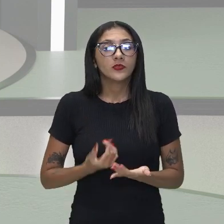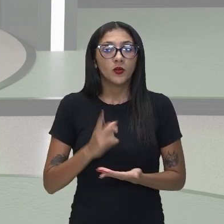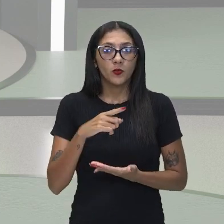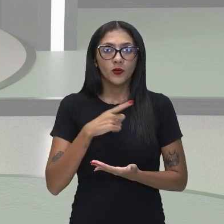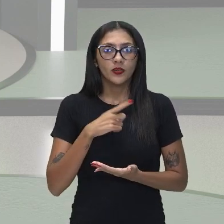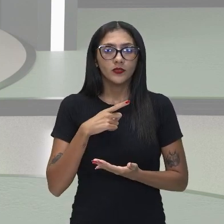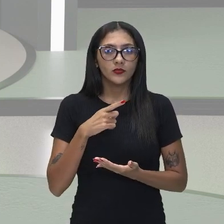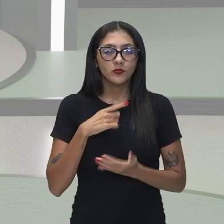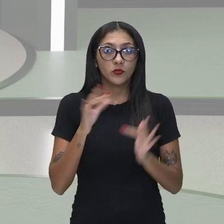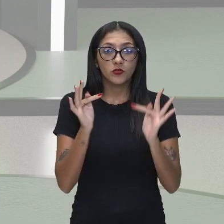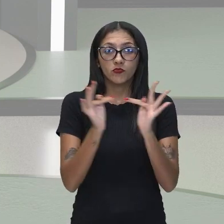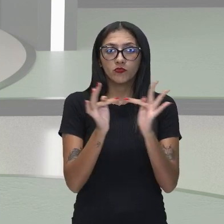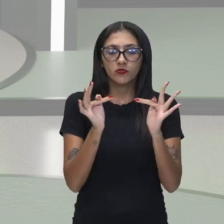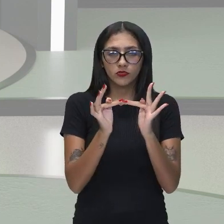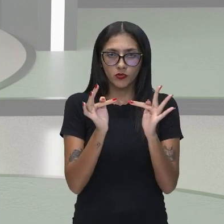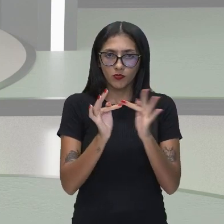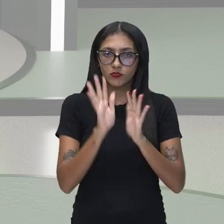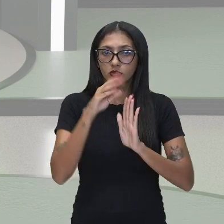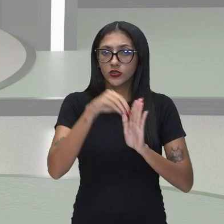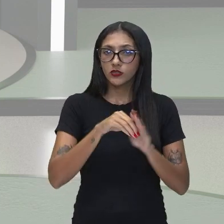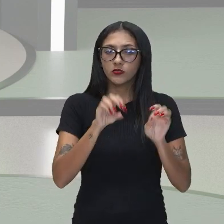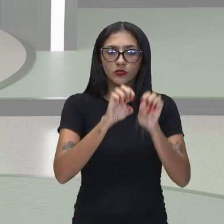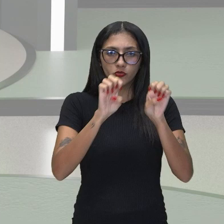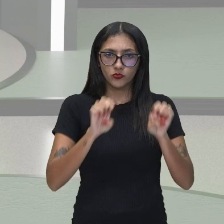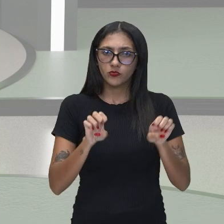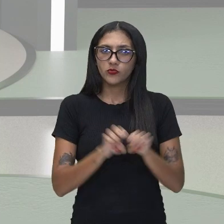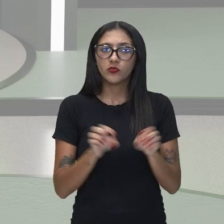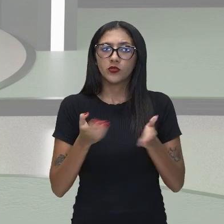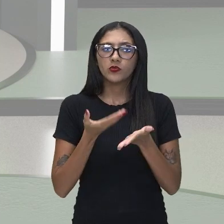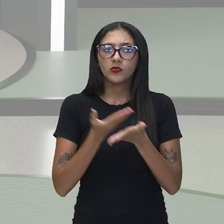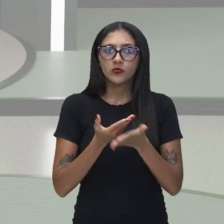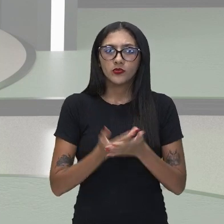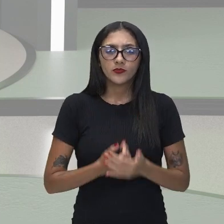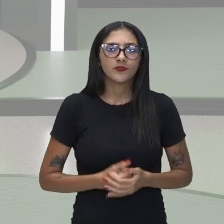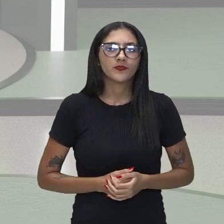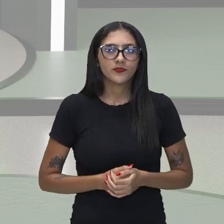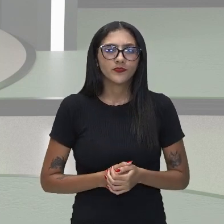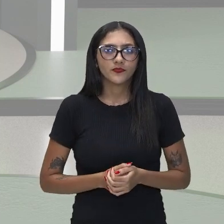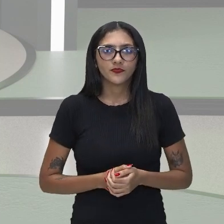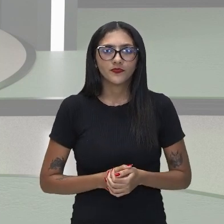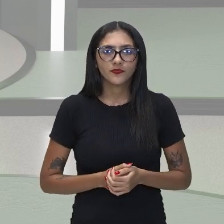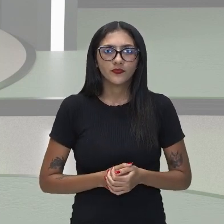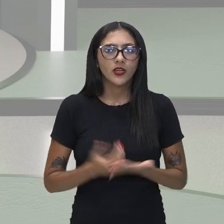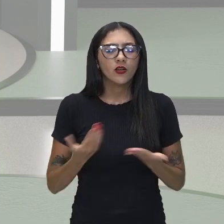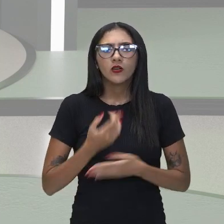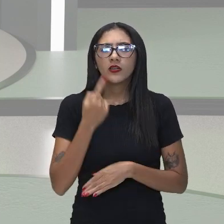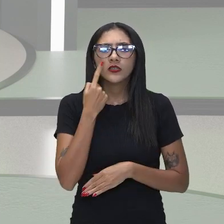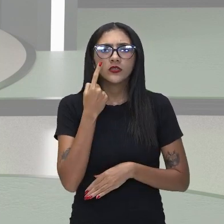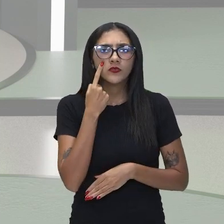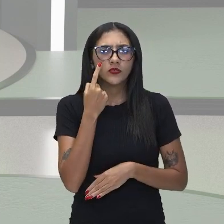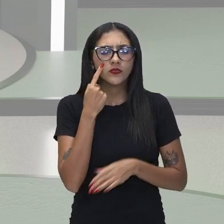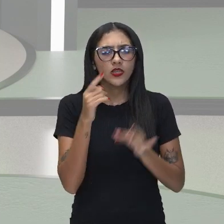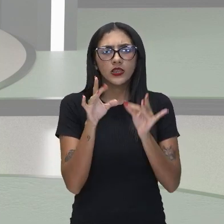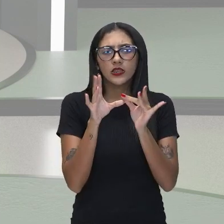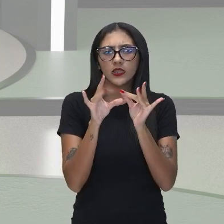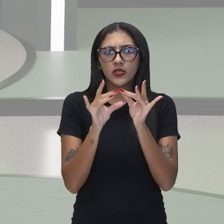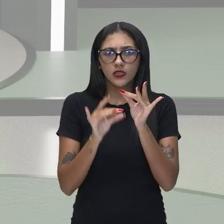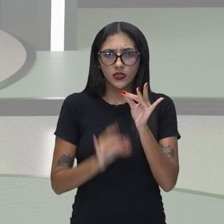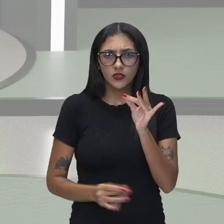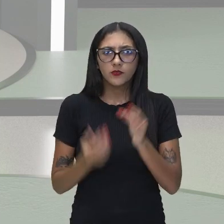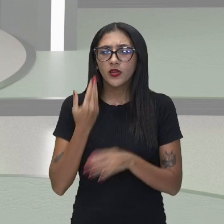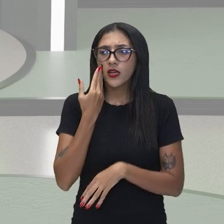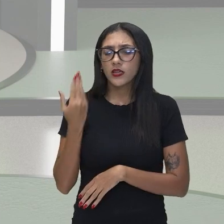funções oxigenadas que nós vamos estudar, e agora nós vamos estudar de uma por uma, né? Esse aqui foi